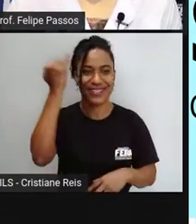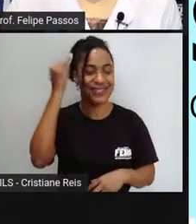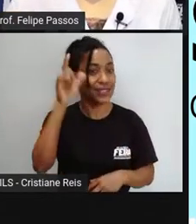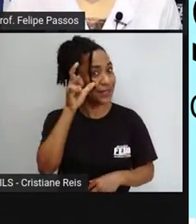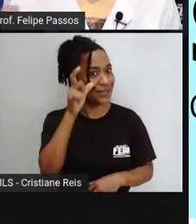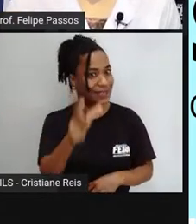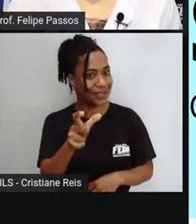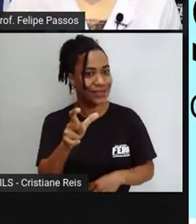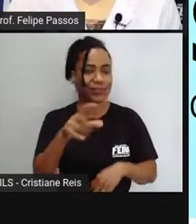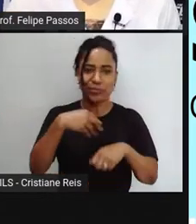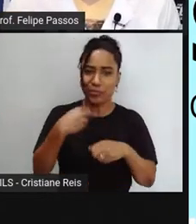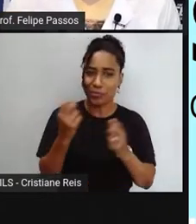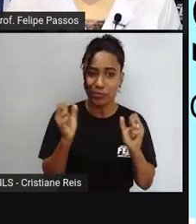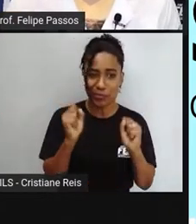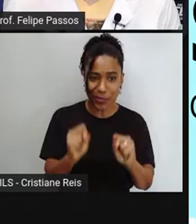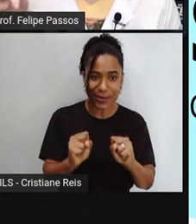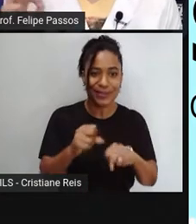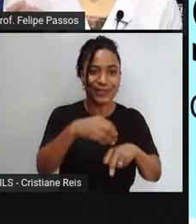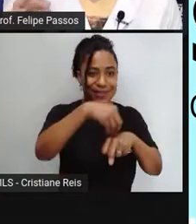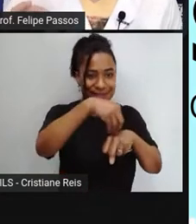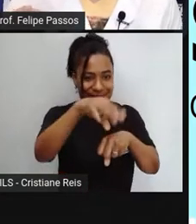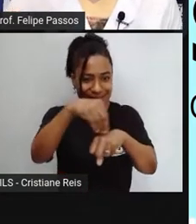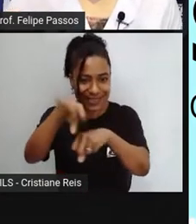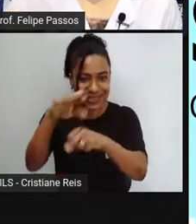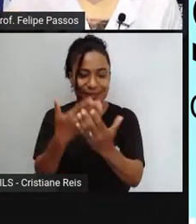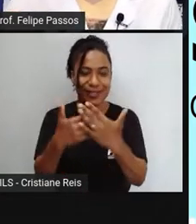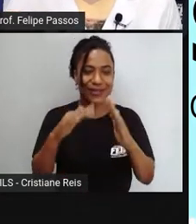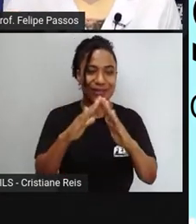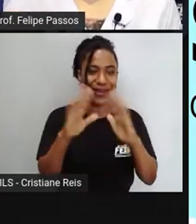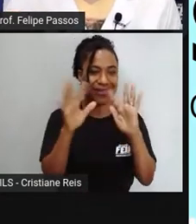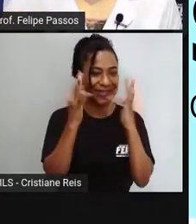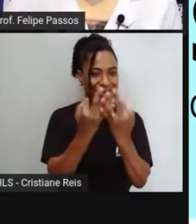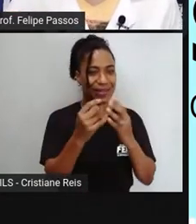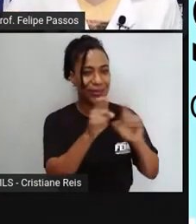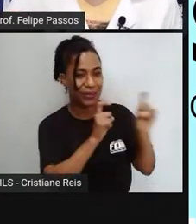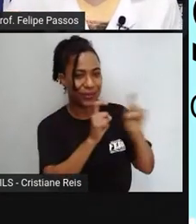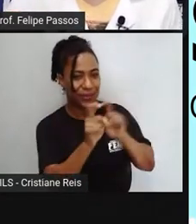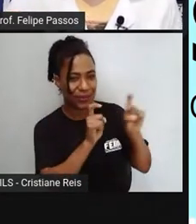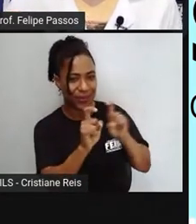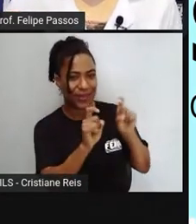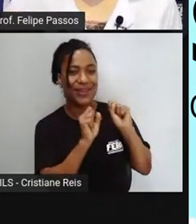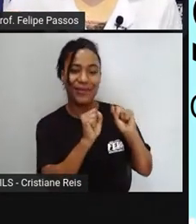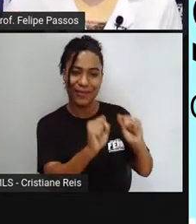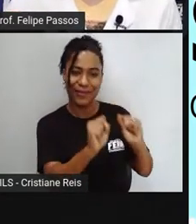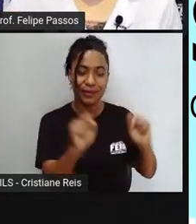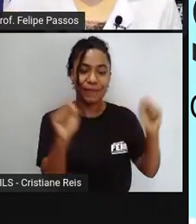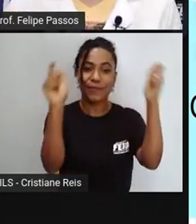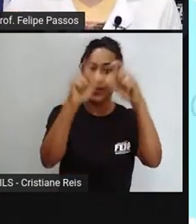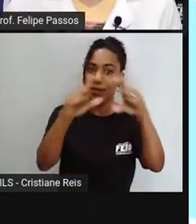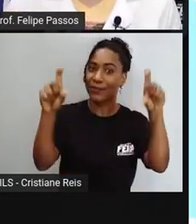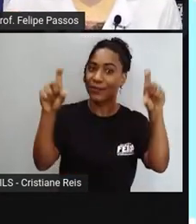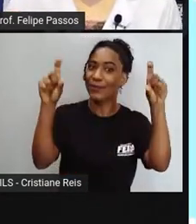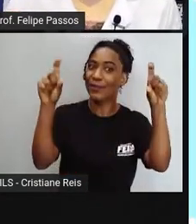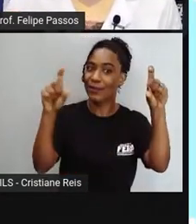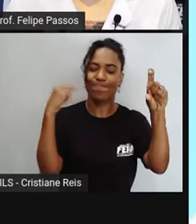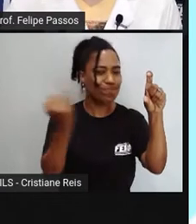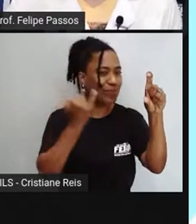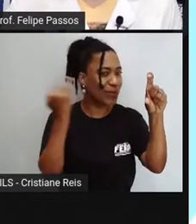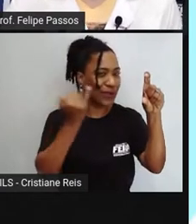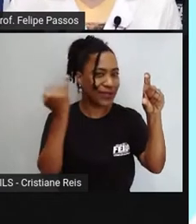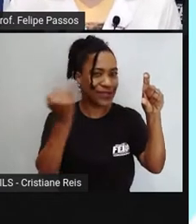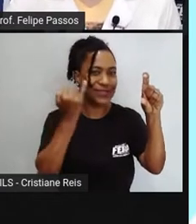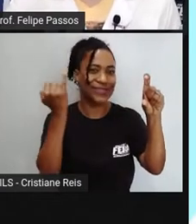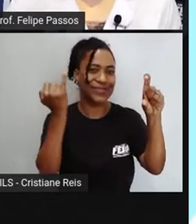sua escola, para sua família, certo? O tema de hoje, eu gosto muito de falar sobre isso, acho que é necessário,